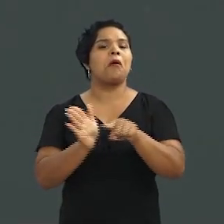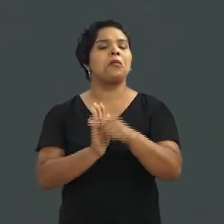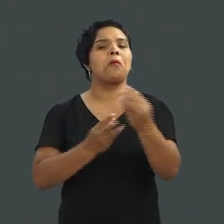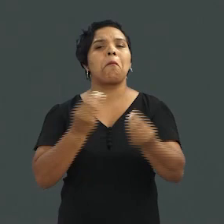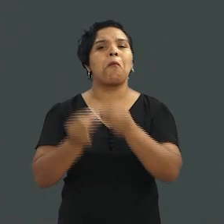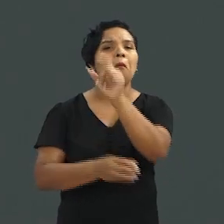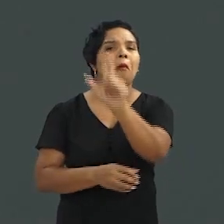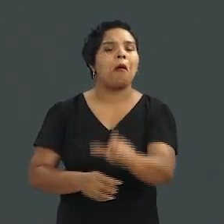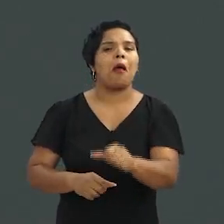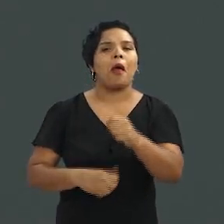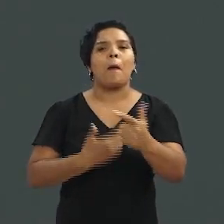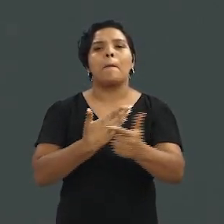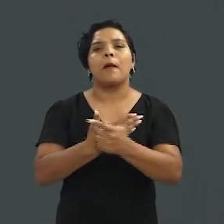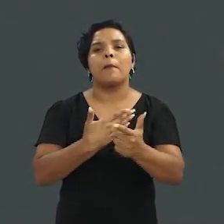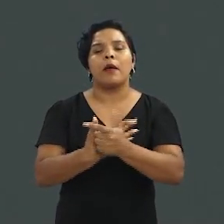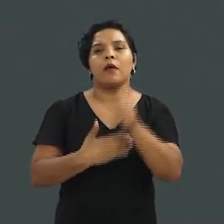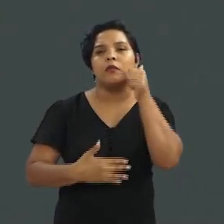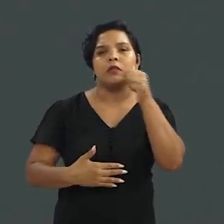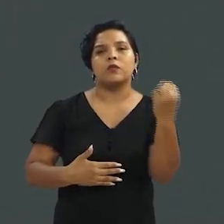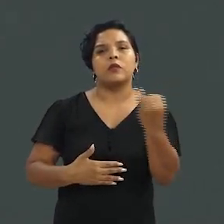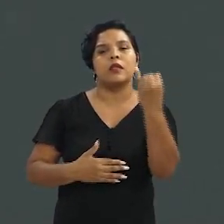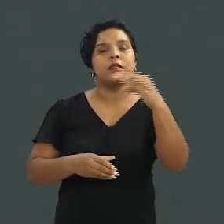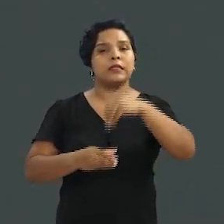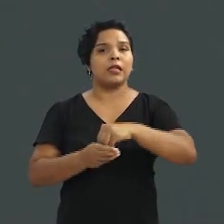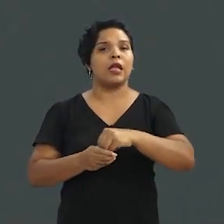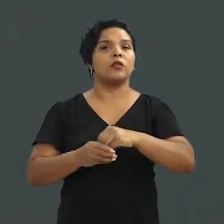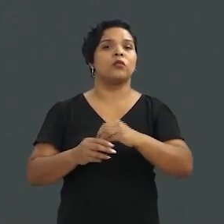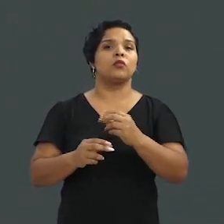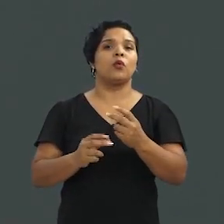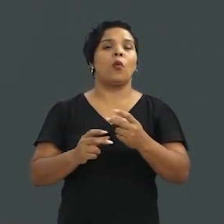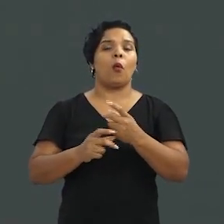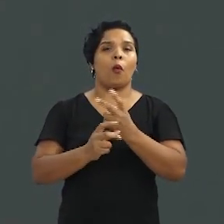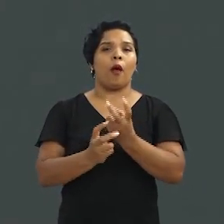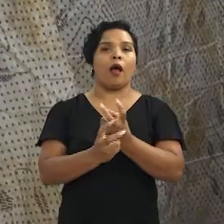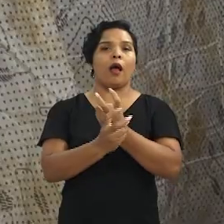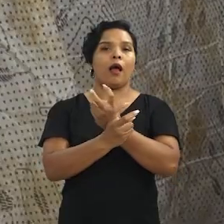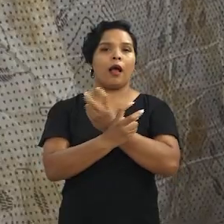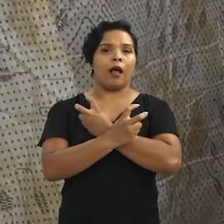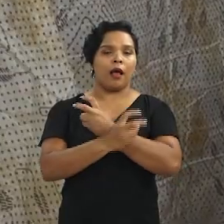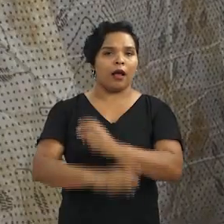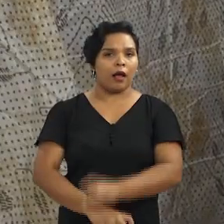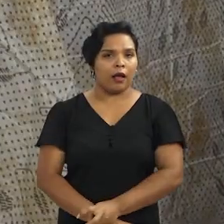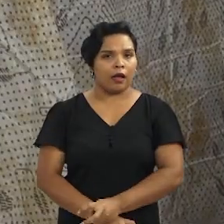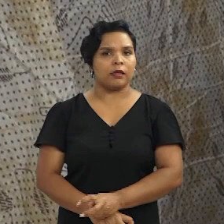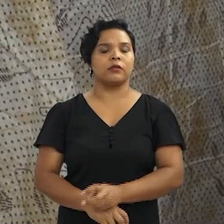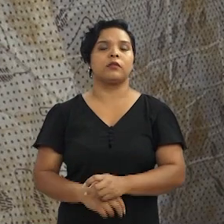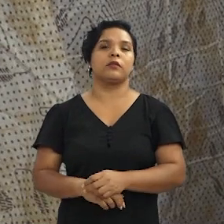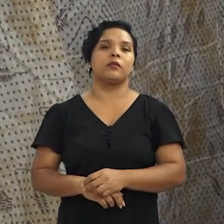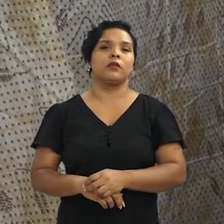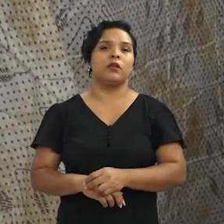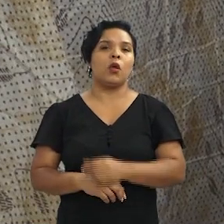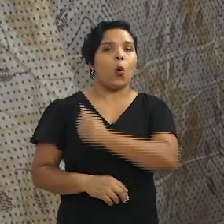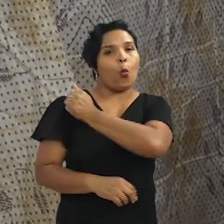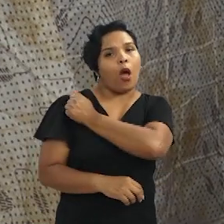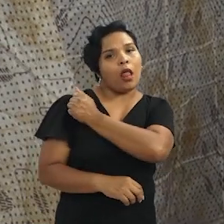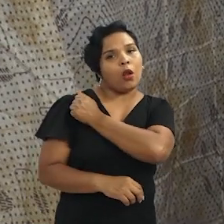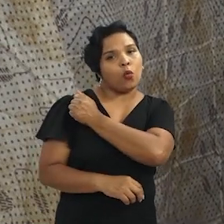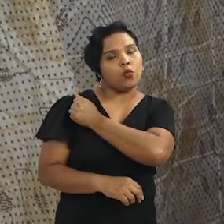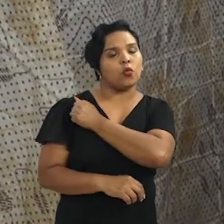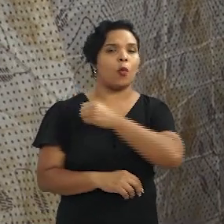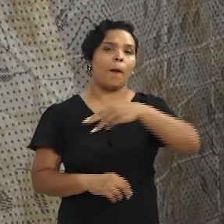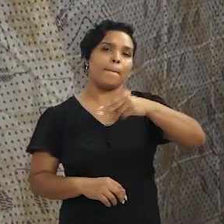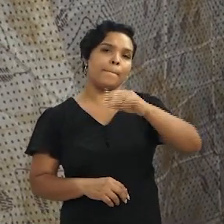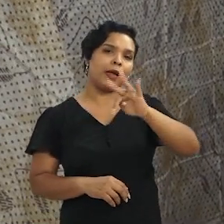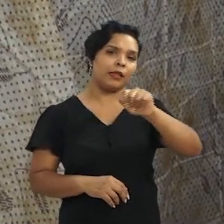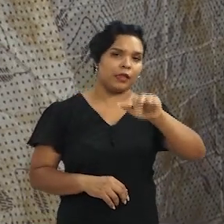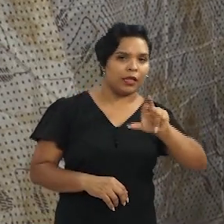é questionado sobre o papel das mulheres. Qual seria o papel das mulheres no cangaço? E o aluno Mateus, ele vai, de acordo com a